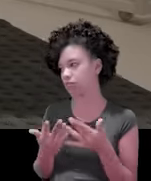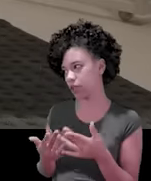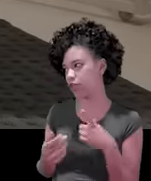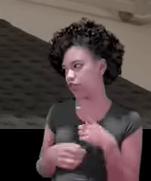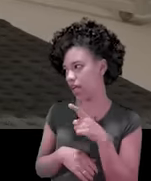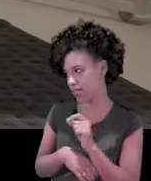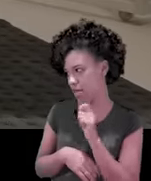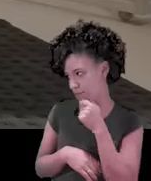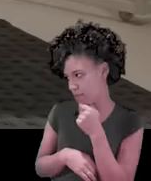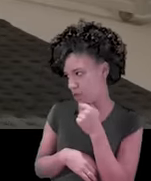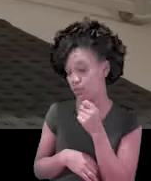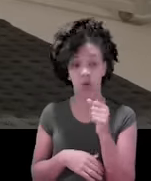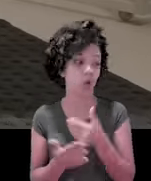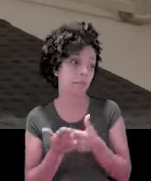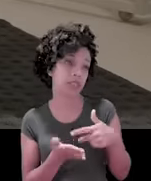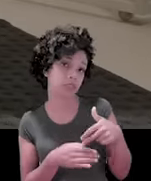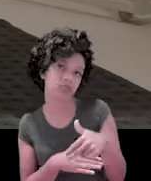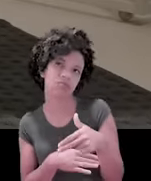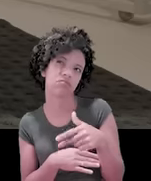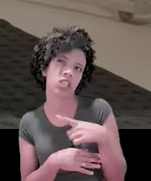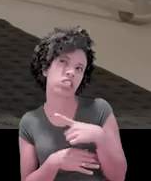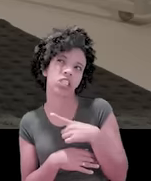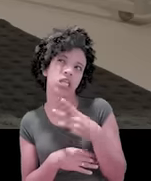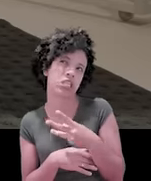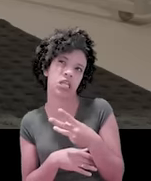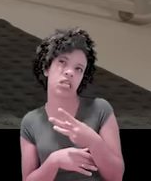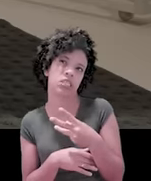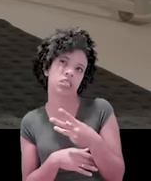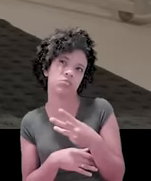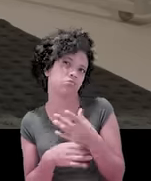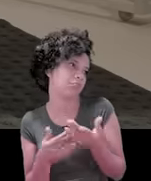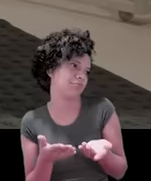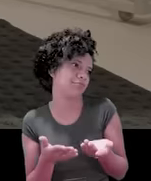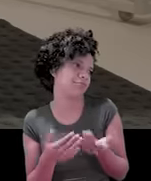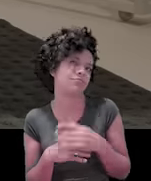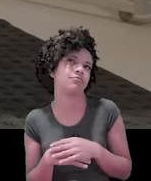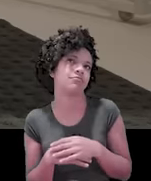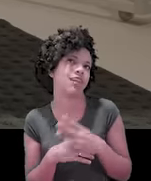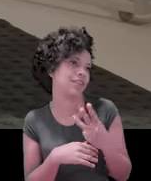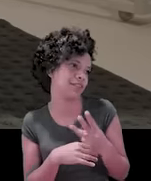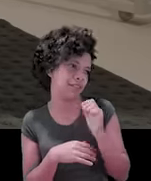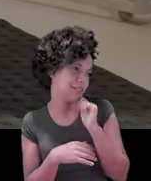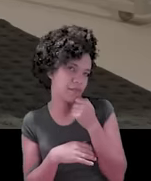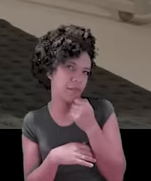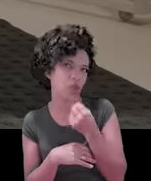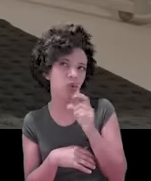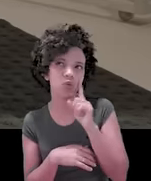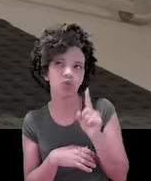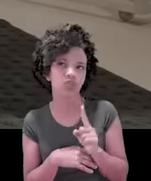Mas você falou que você tinha da Espanha né E quando comecei a caminhar ainda devia ter uns três meu que Spice aquele